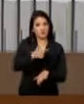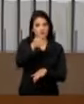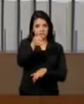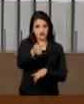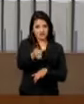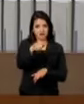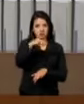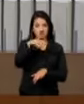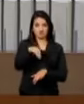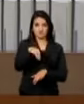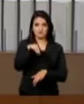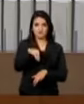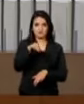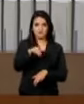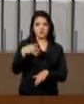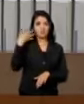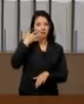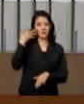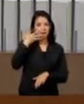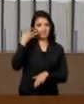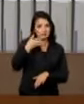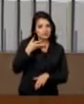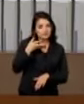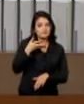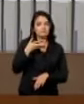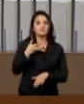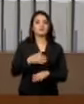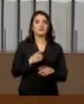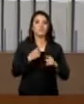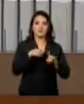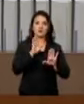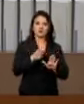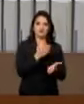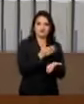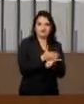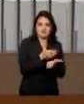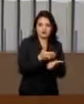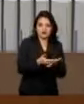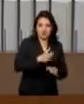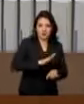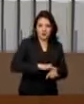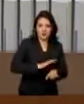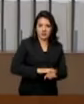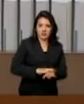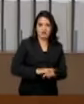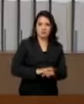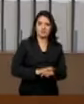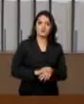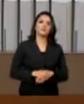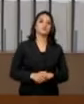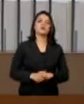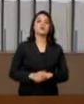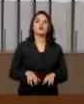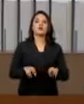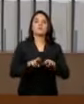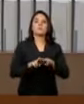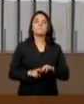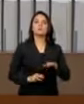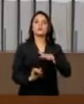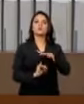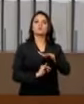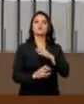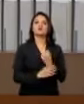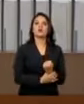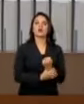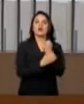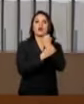7 minutos para as falas, conforme ficou acertado. Pelo amicus curiae, Instituto de Garantias Penais, IGP, o